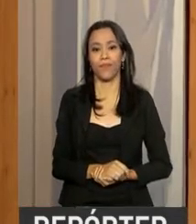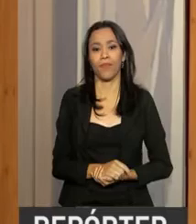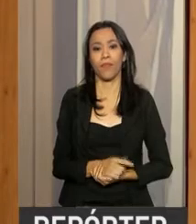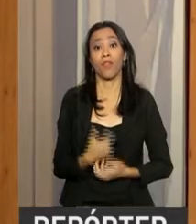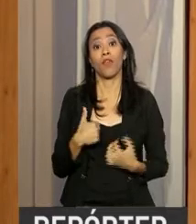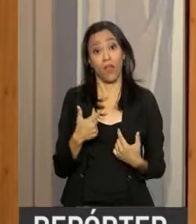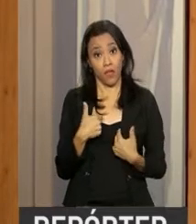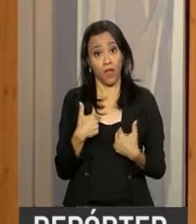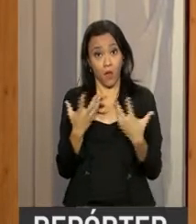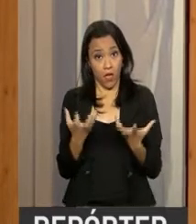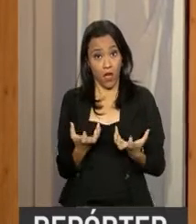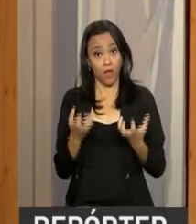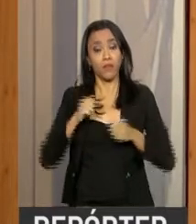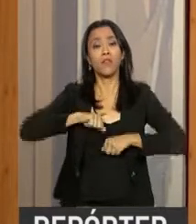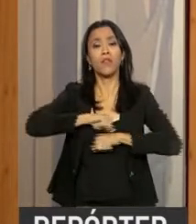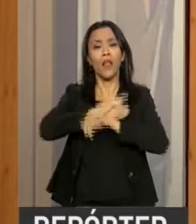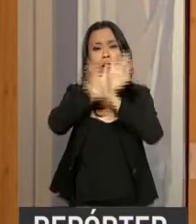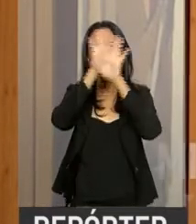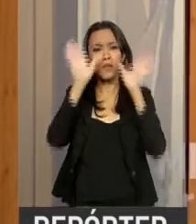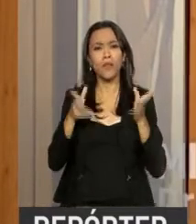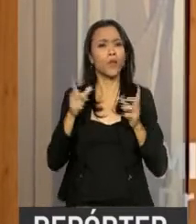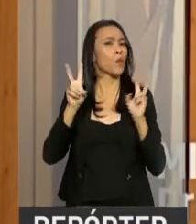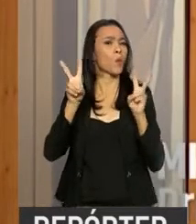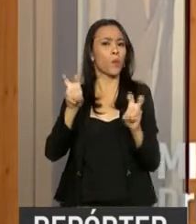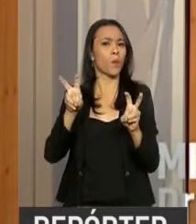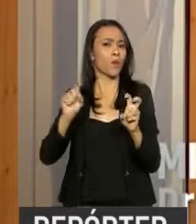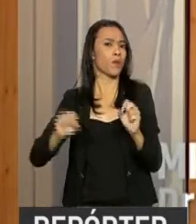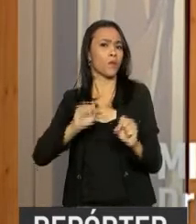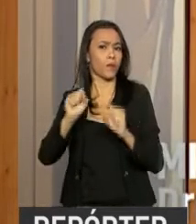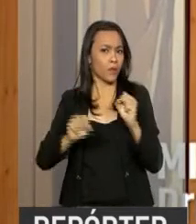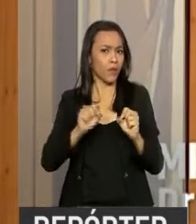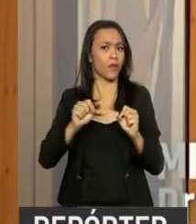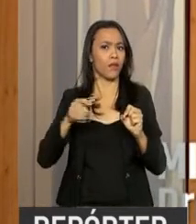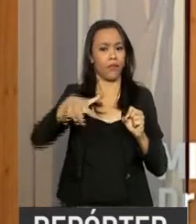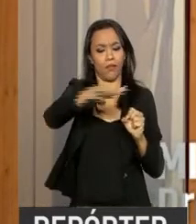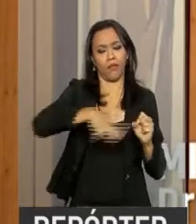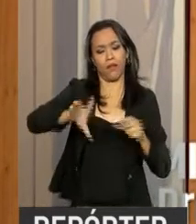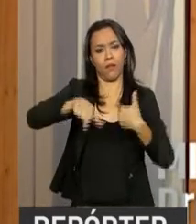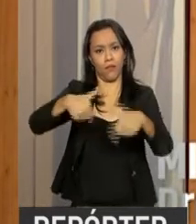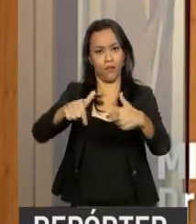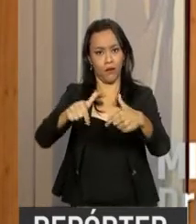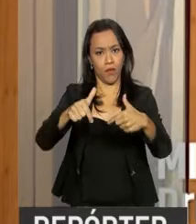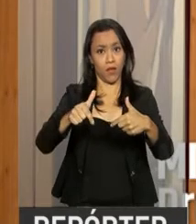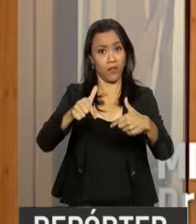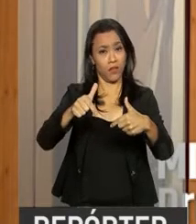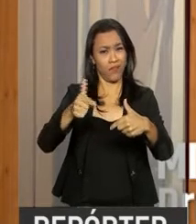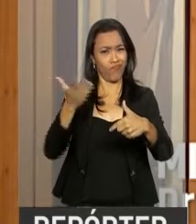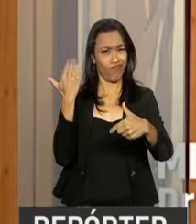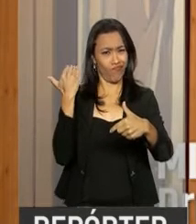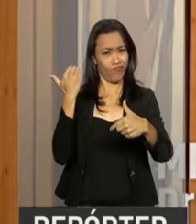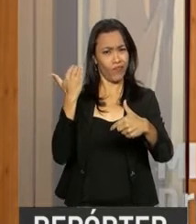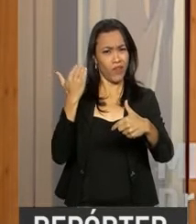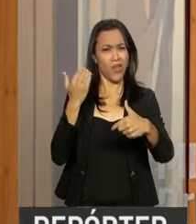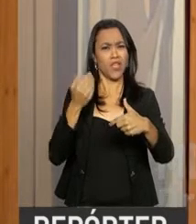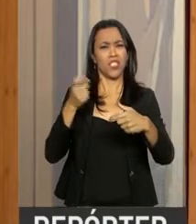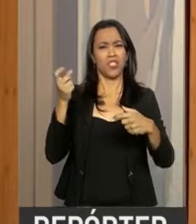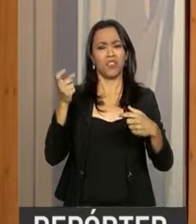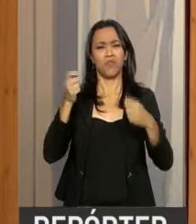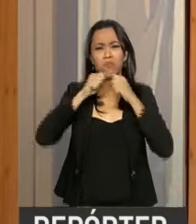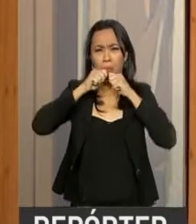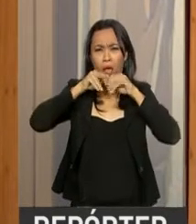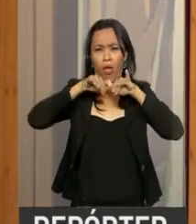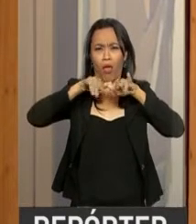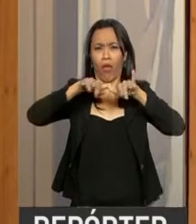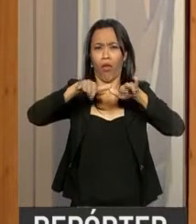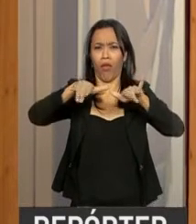Eu quero esclarecer uma questão de natureza trabalhista. Divulgou-se, mas divulgou-se